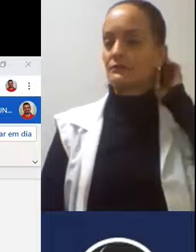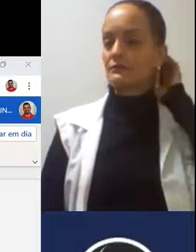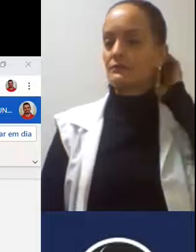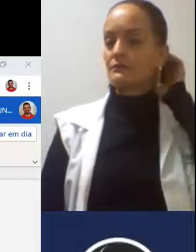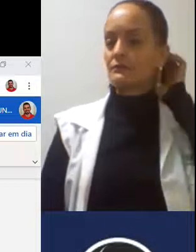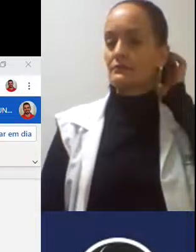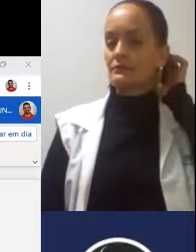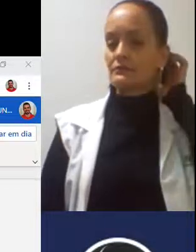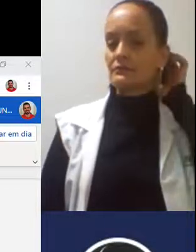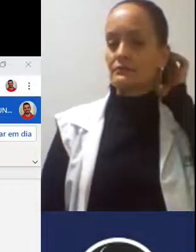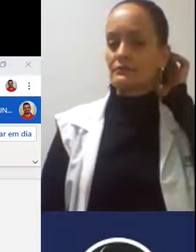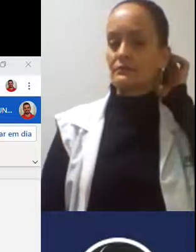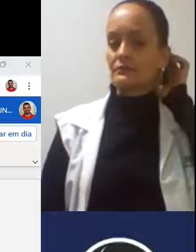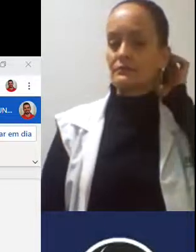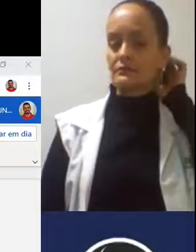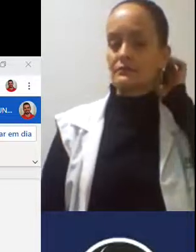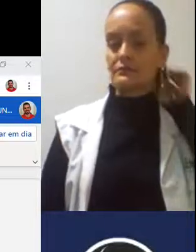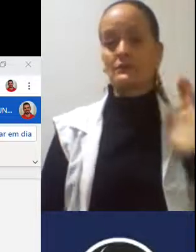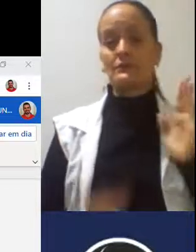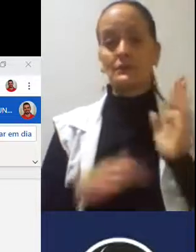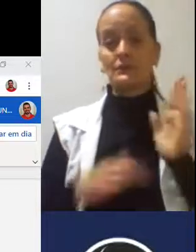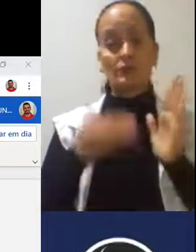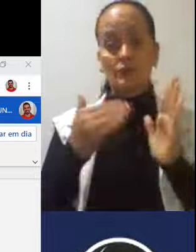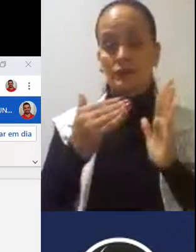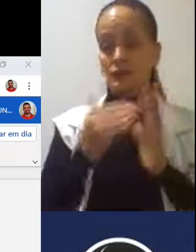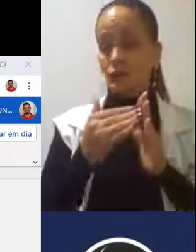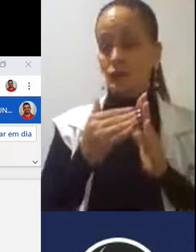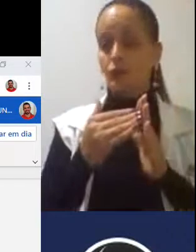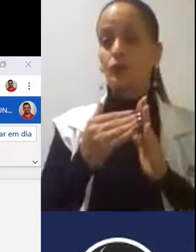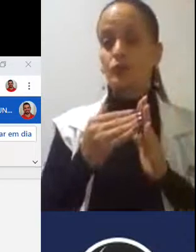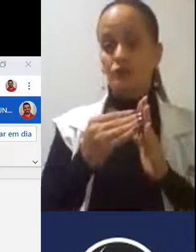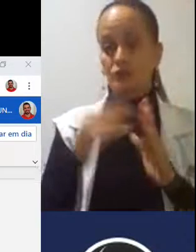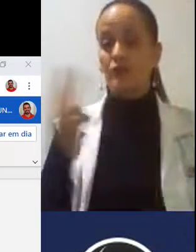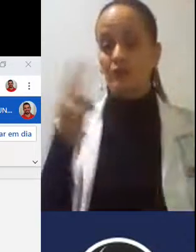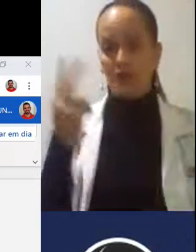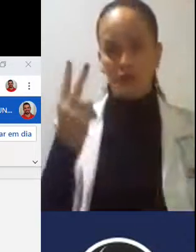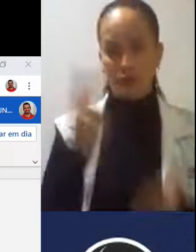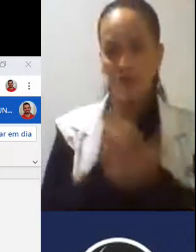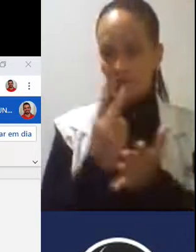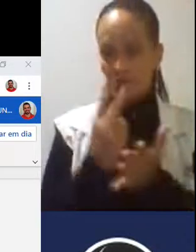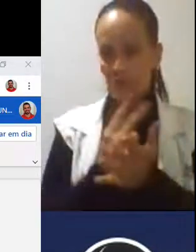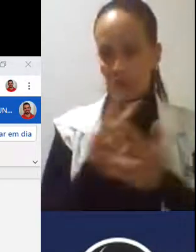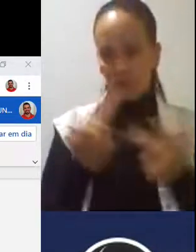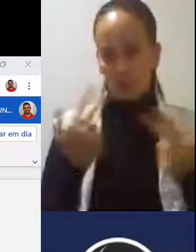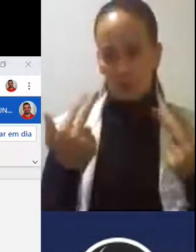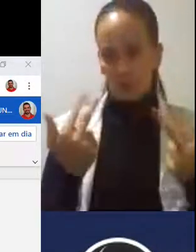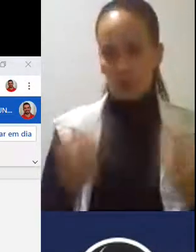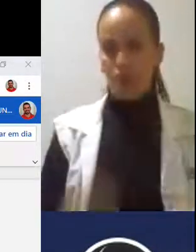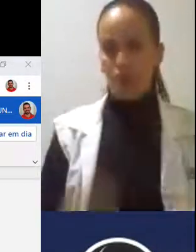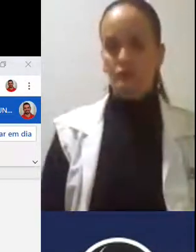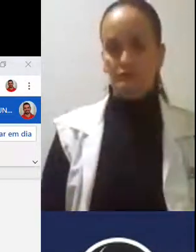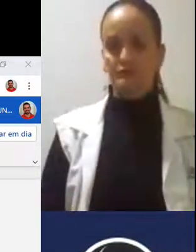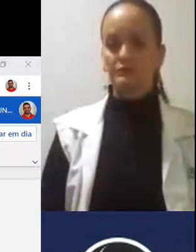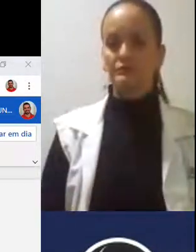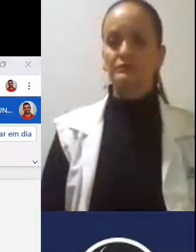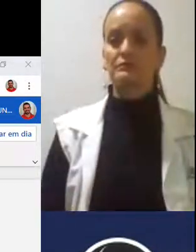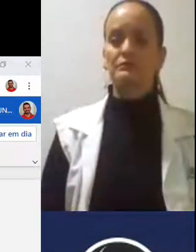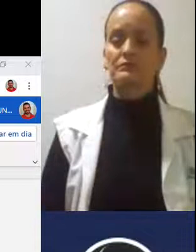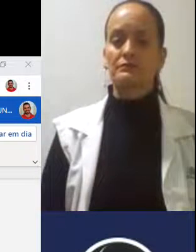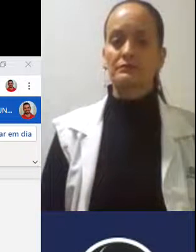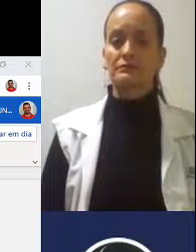de resistência. Pela definição lá, qual que é a resistência equivalente total? né? Basta a gente fazer o quê? Somar todos os